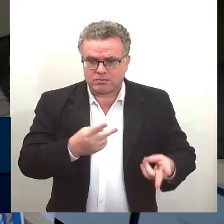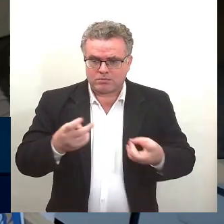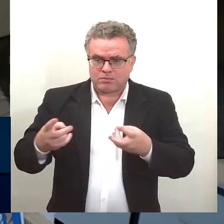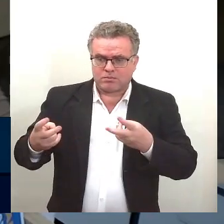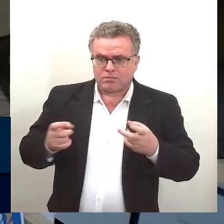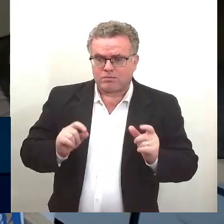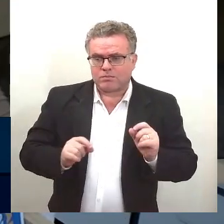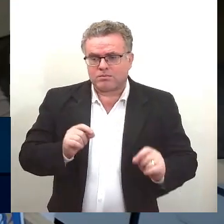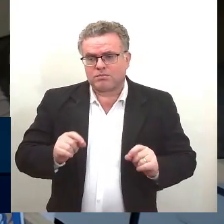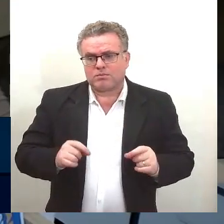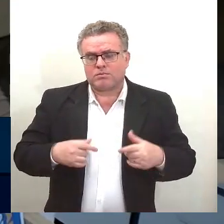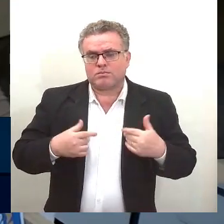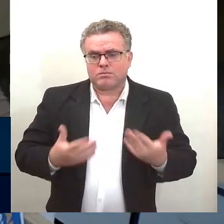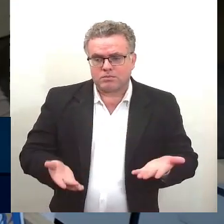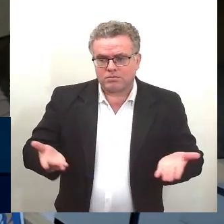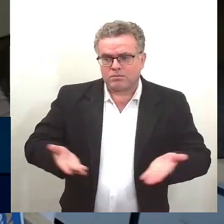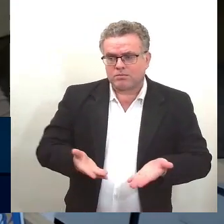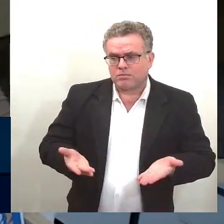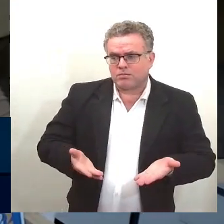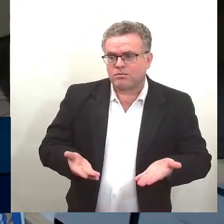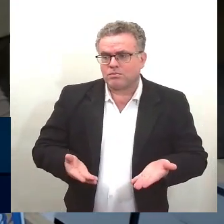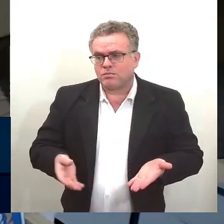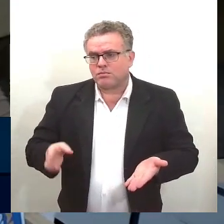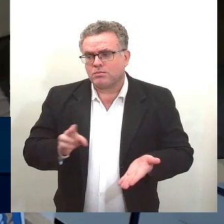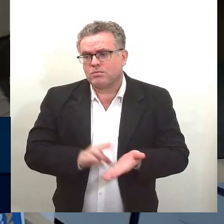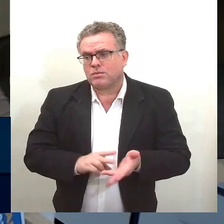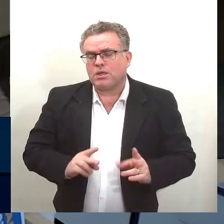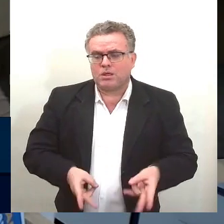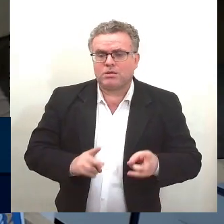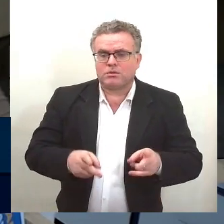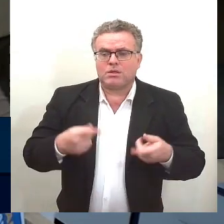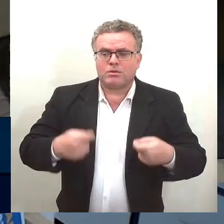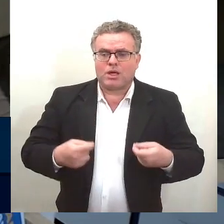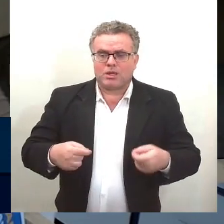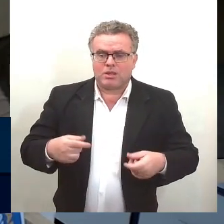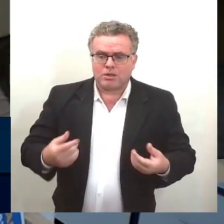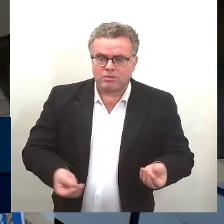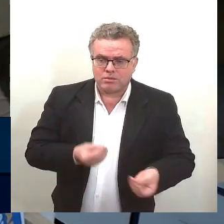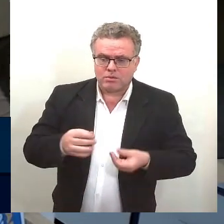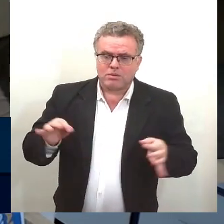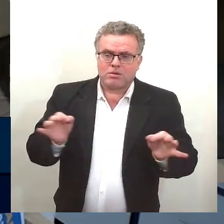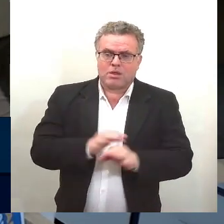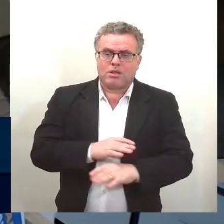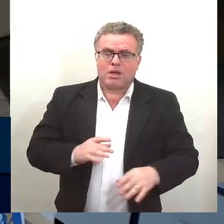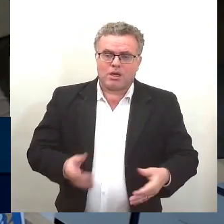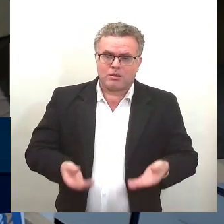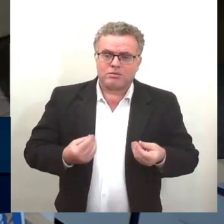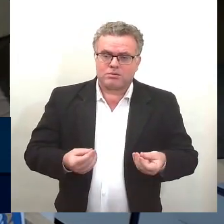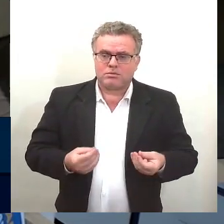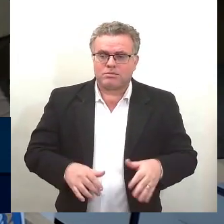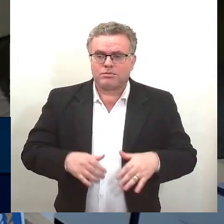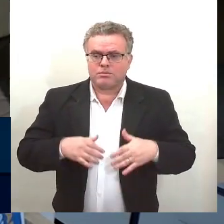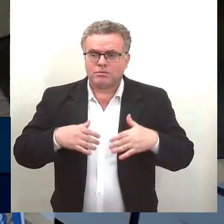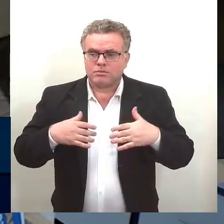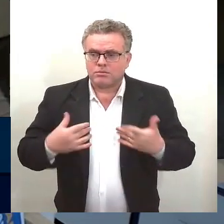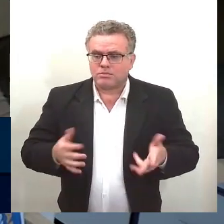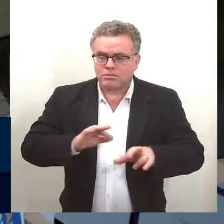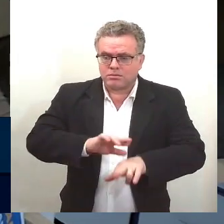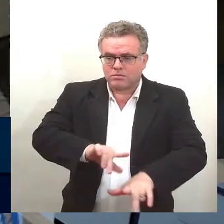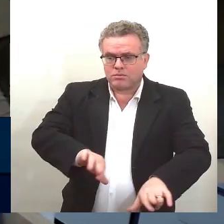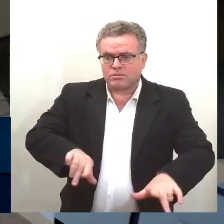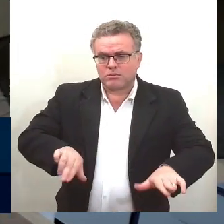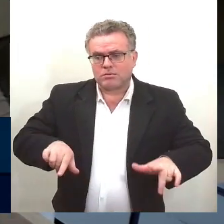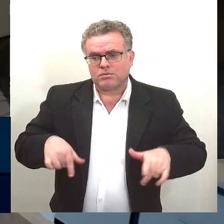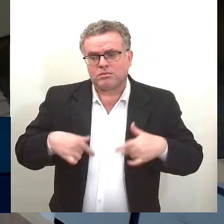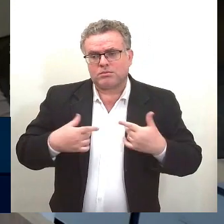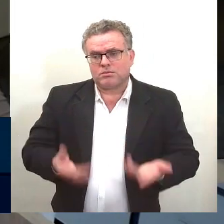e certamente esse ano de 2024 será um ano ainda melhor, de mais consolidação, e quem ganha com isso é todo o povo sergipano.